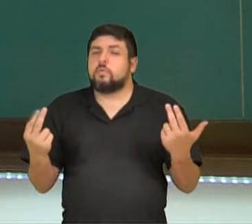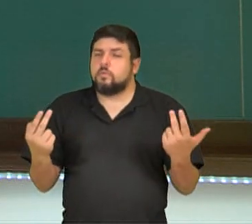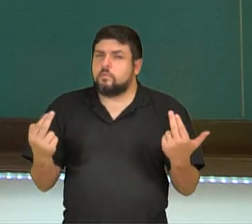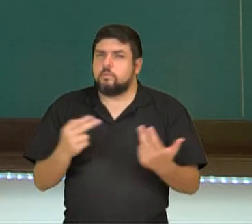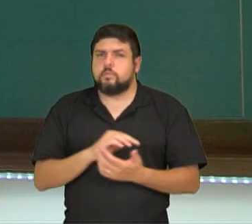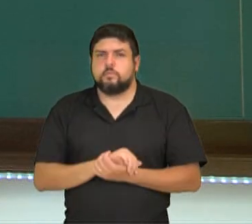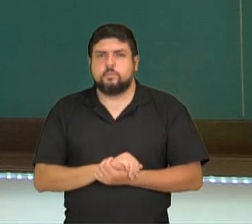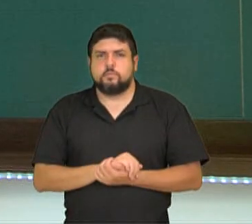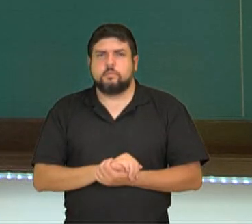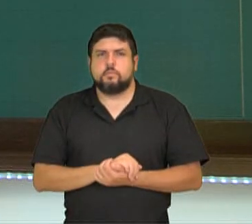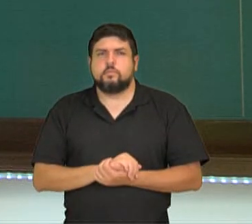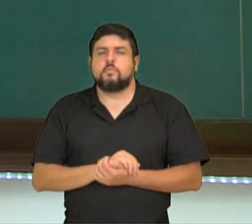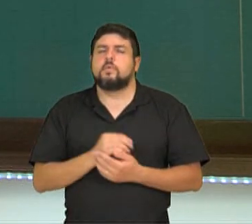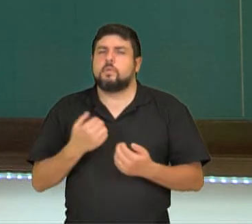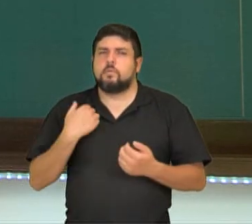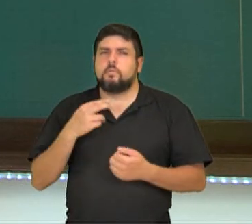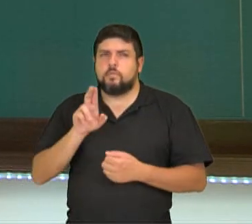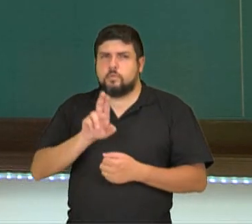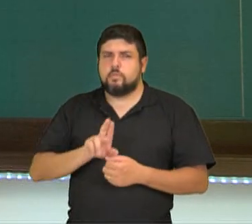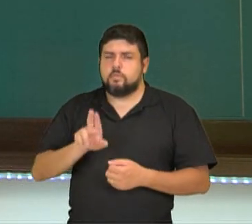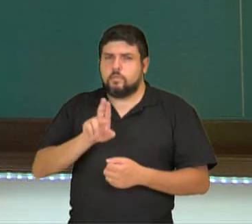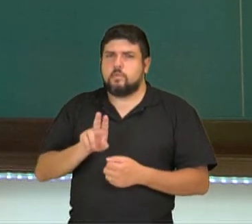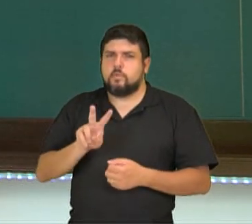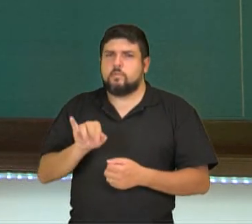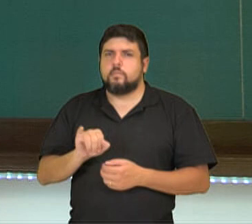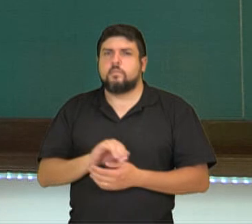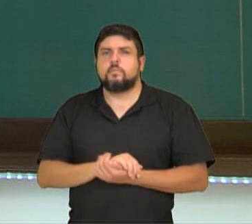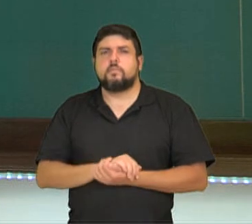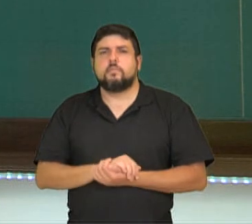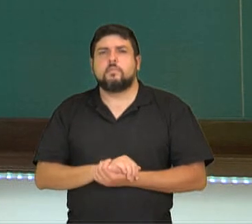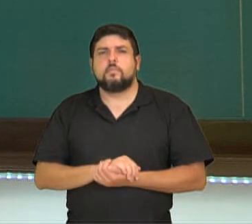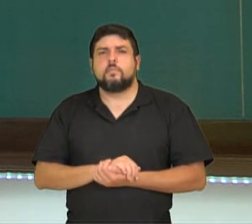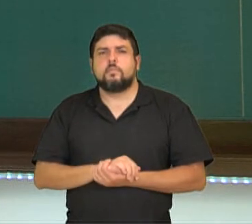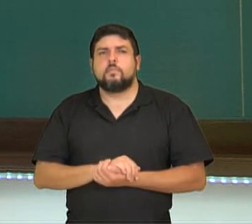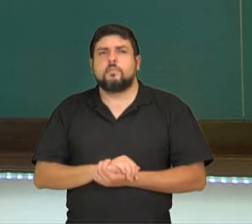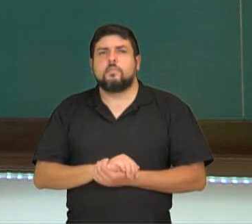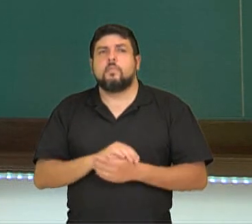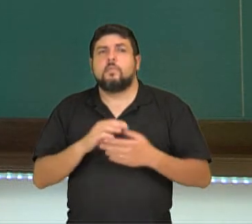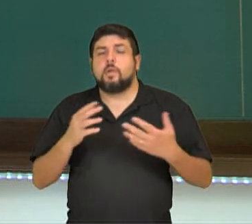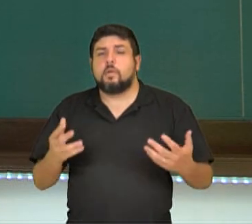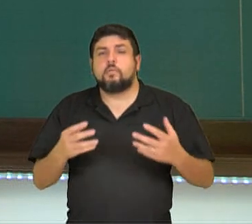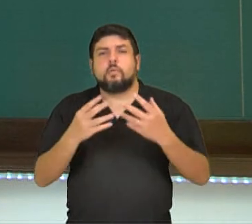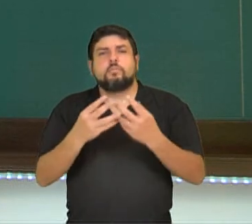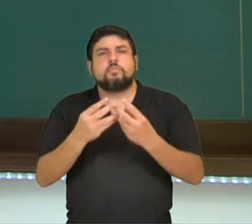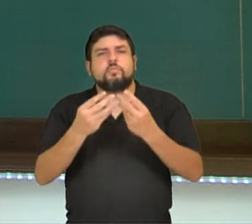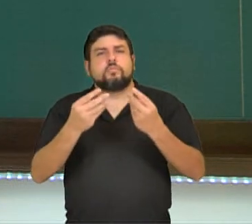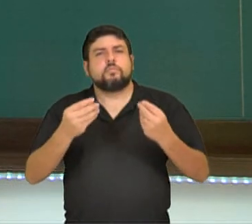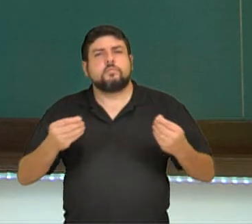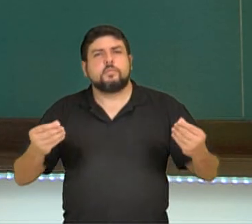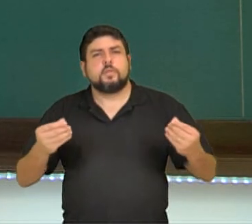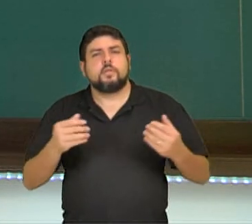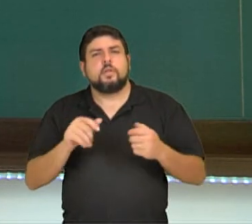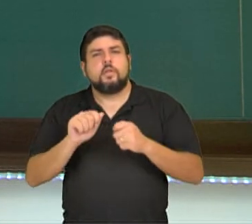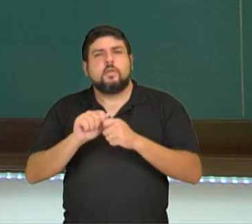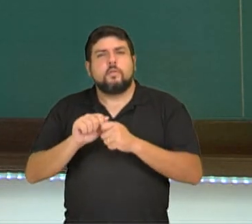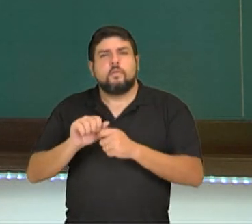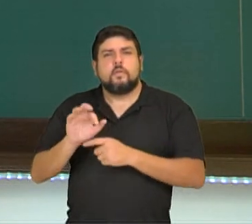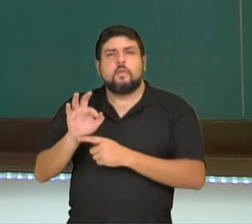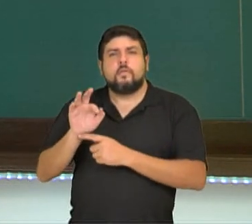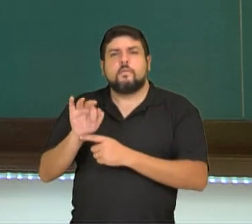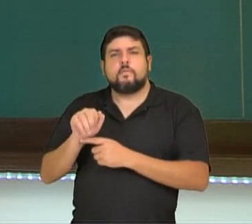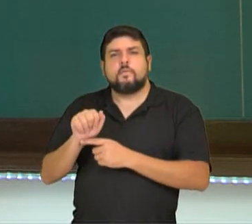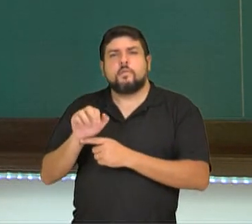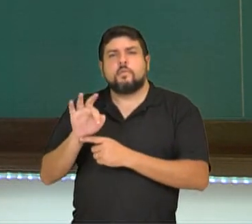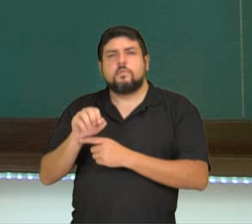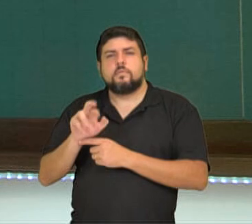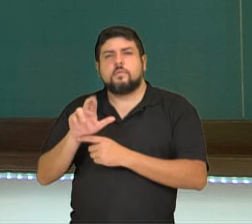Nós vamos usar isso bastante. Então, olha ali, fatoramos uma expressão, ó, só brincando com a área, você nem